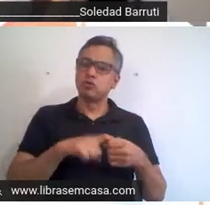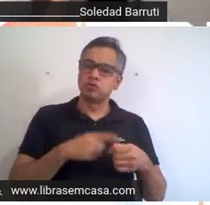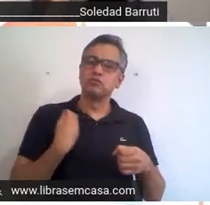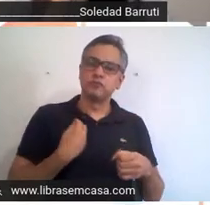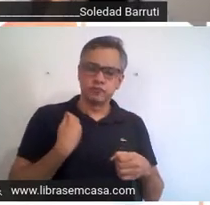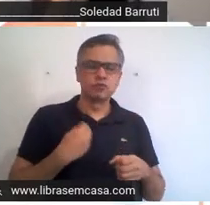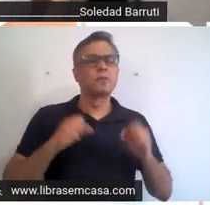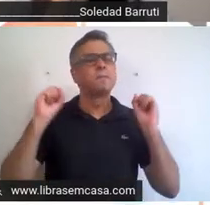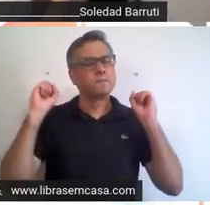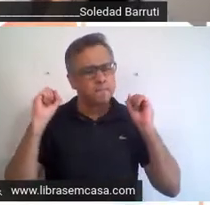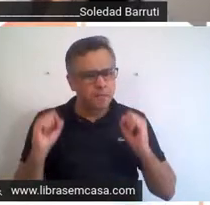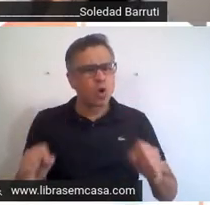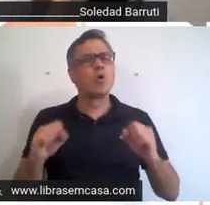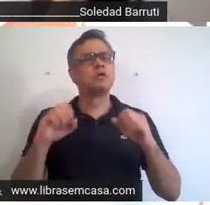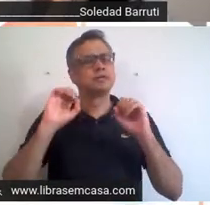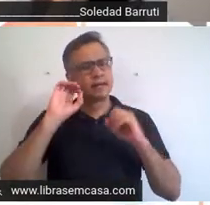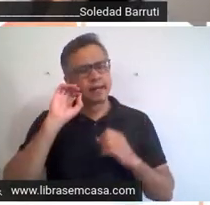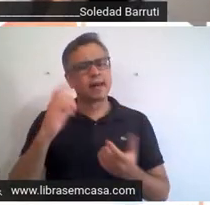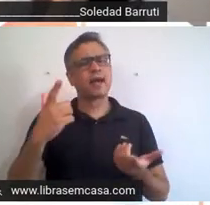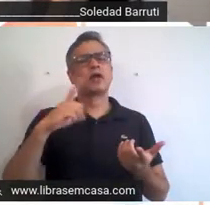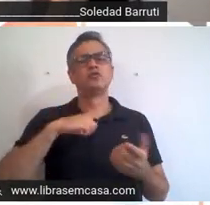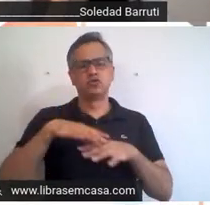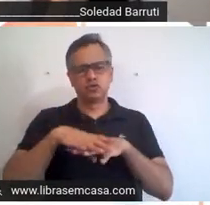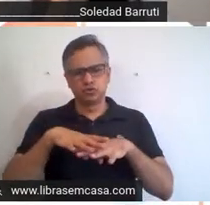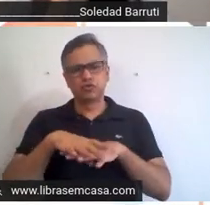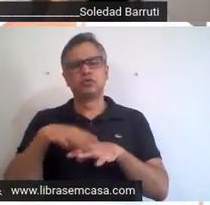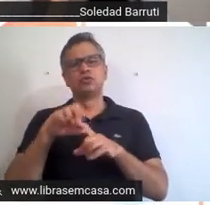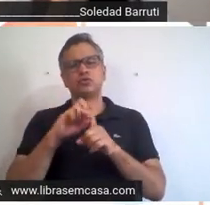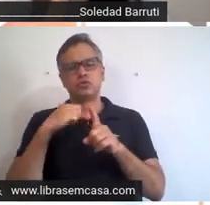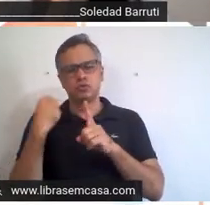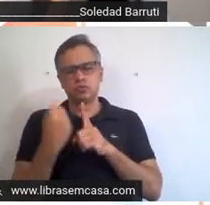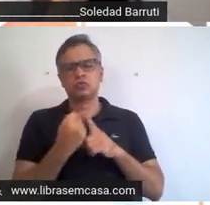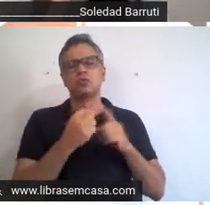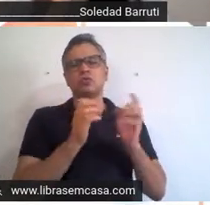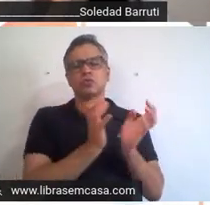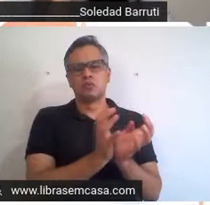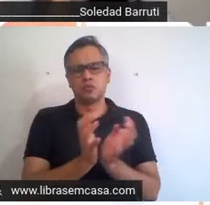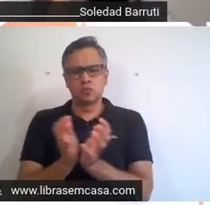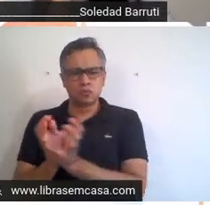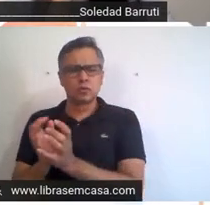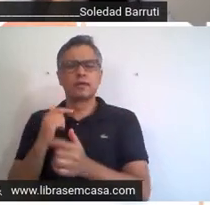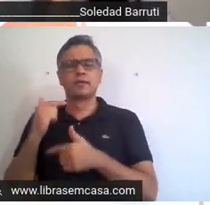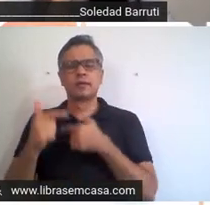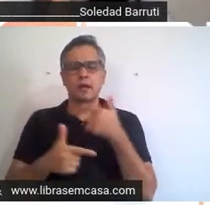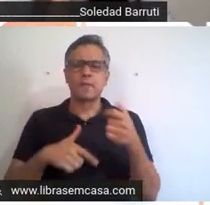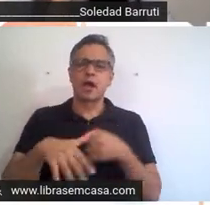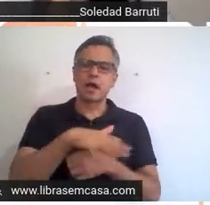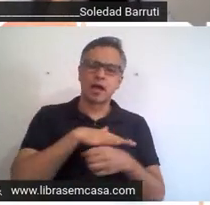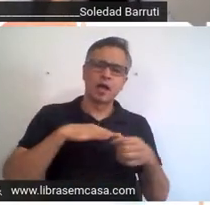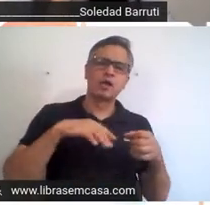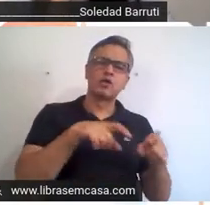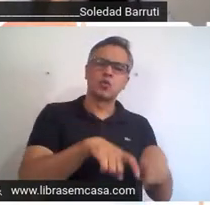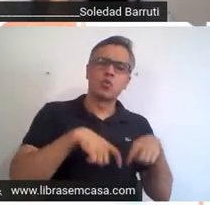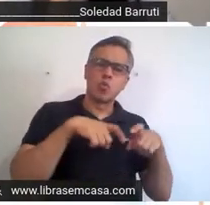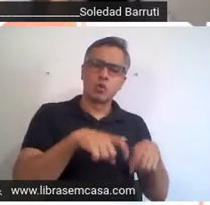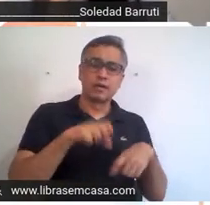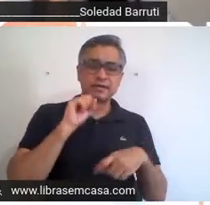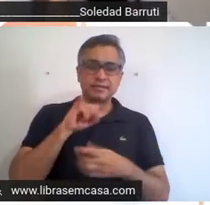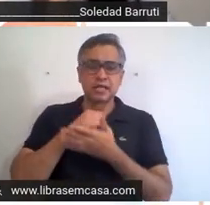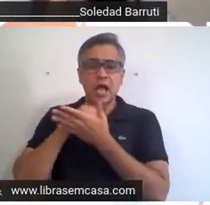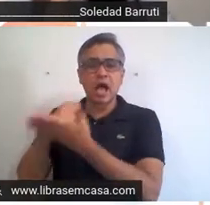uma rede de organizações da sociedade civil que trabalham em extensão rural, que, se devidamente apoiadas, podem